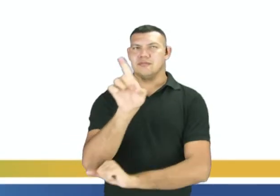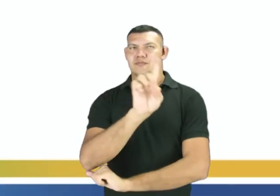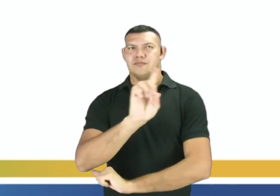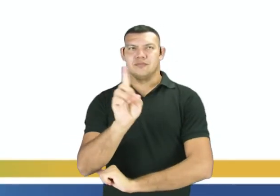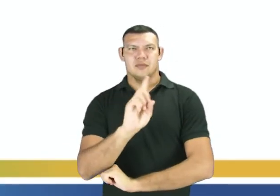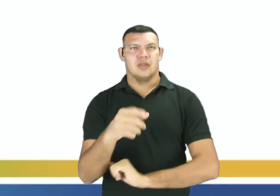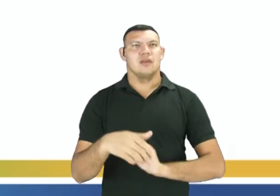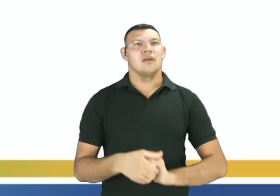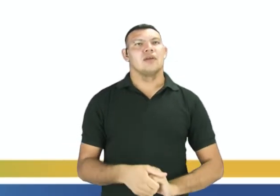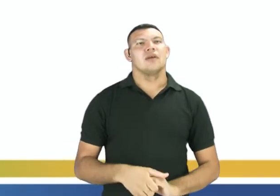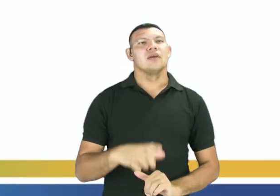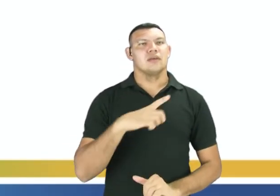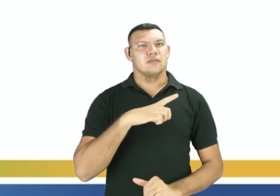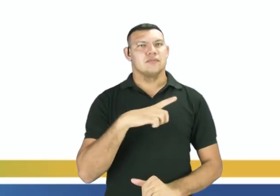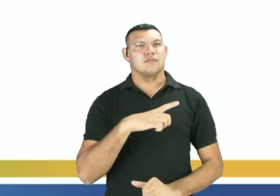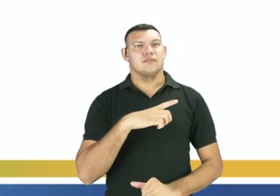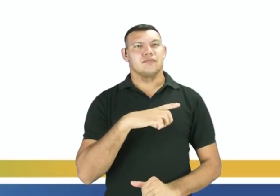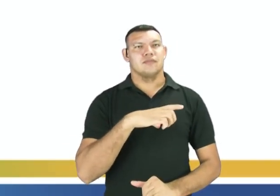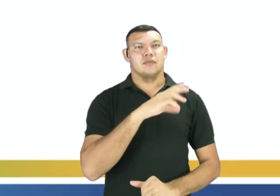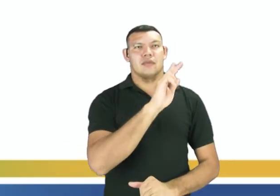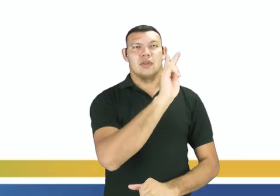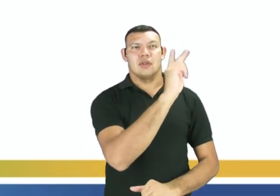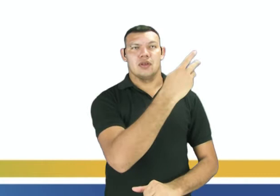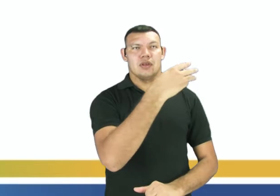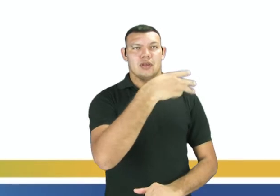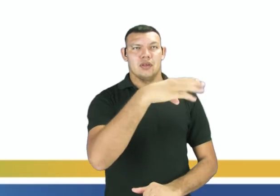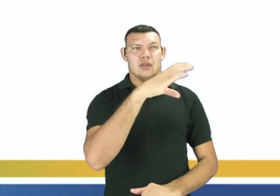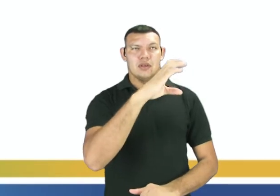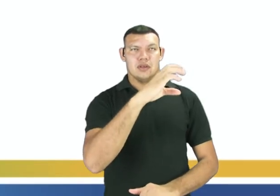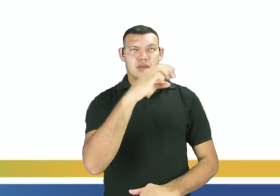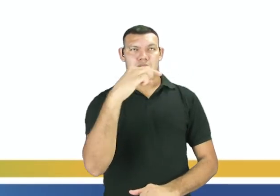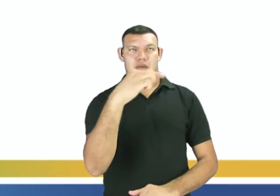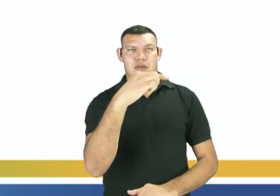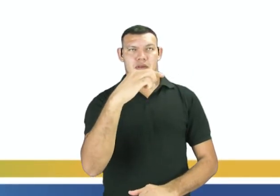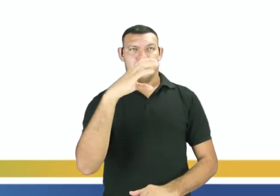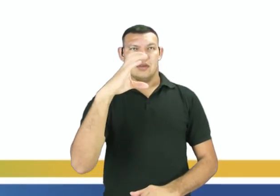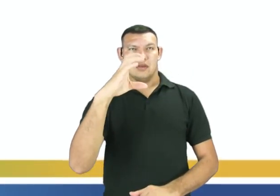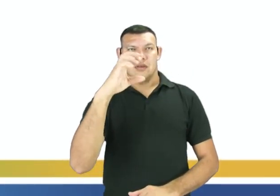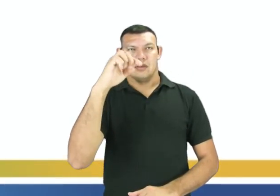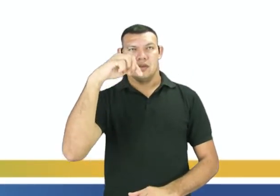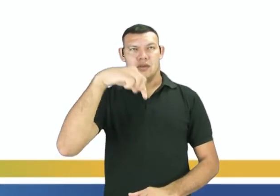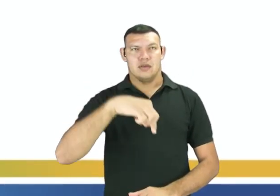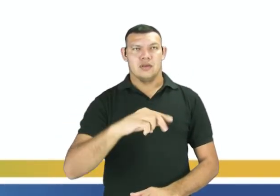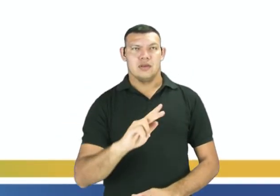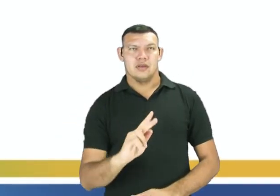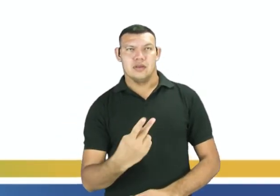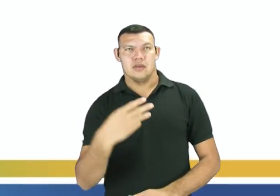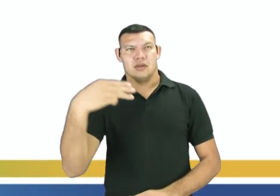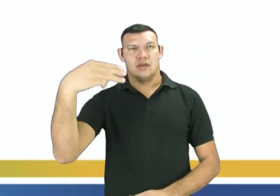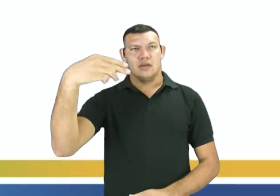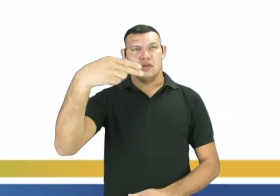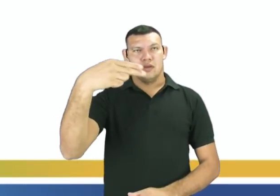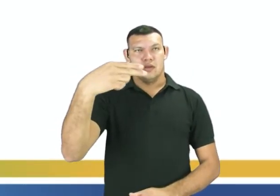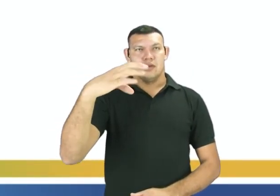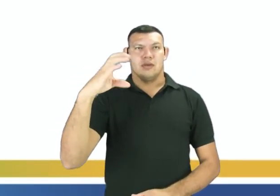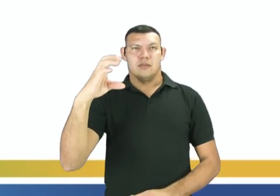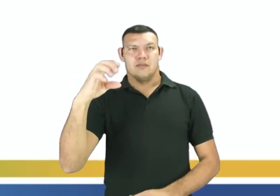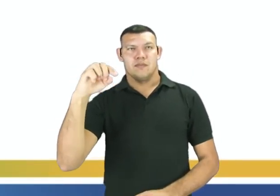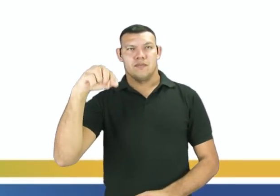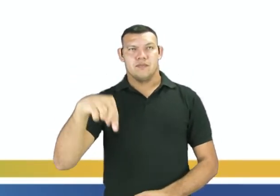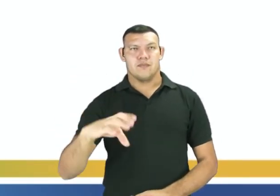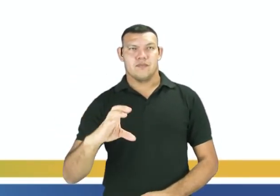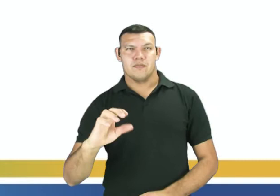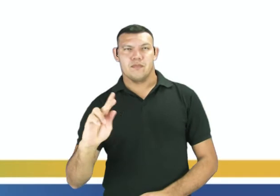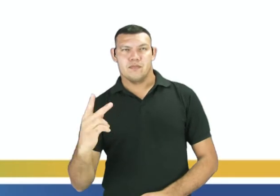dupla ligação, que é uma insaturação, que ela pode ser quebrada, então ela tem facilidade de ser quebrada, essa ligação aqui, essa cadeia. Essa